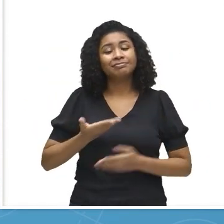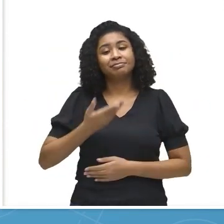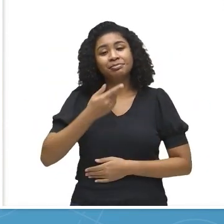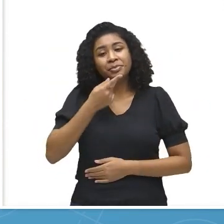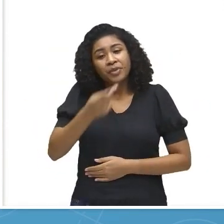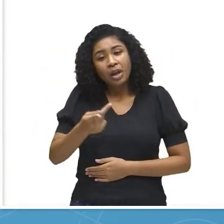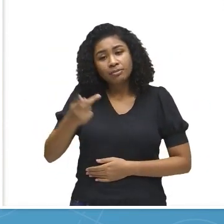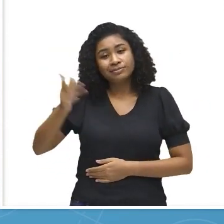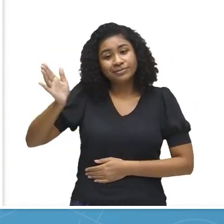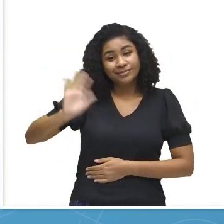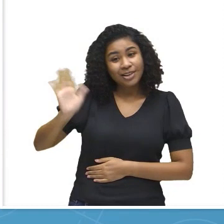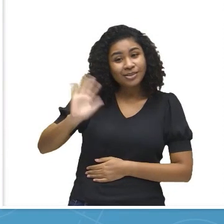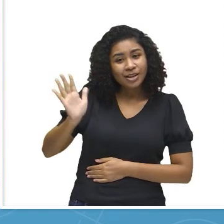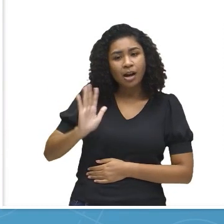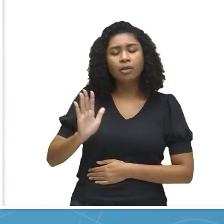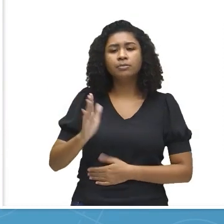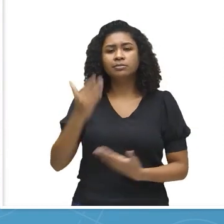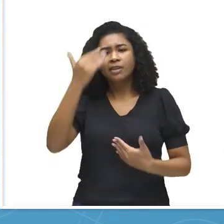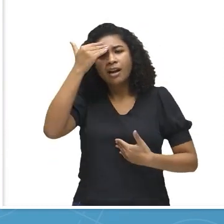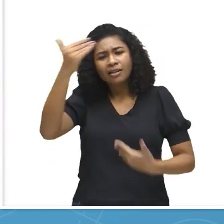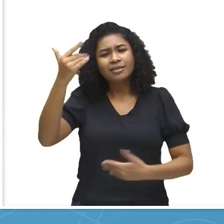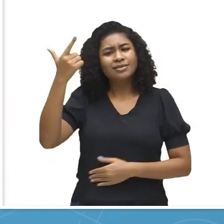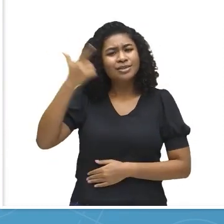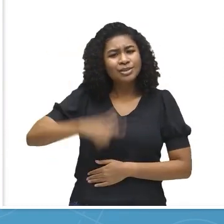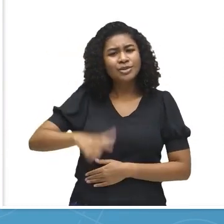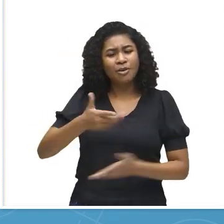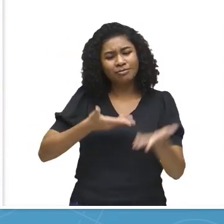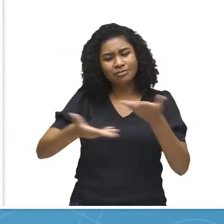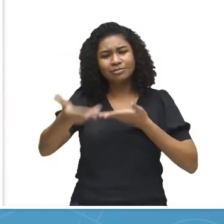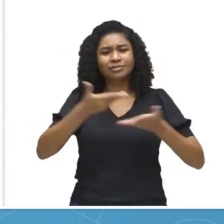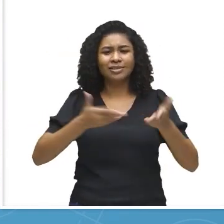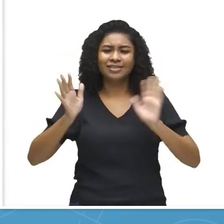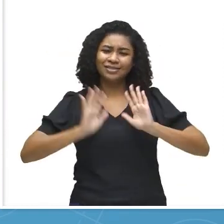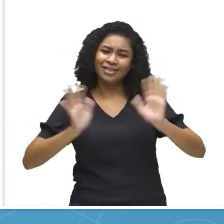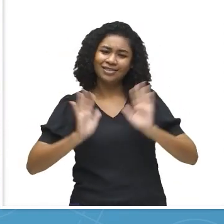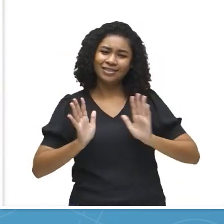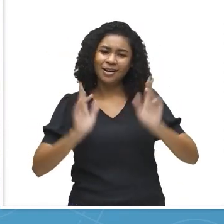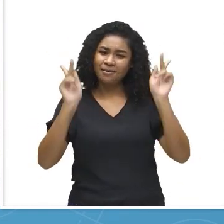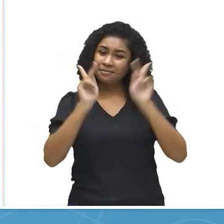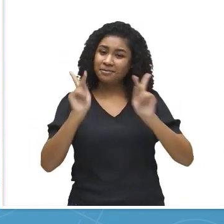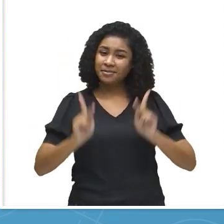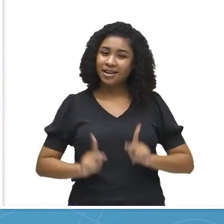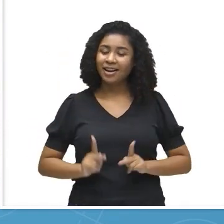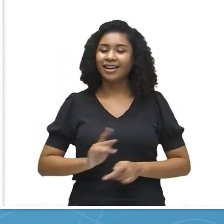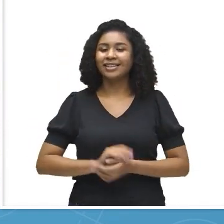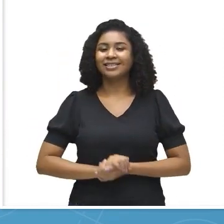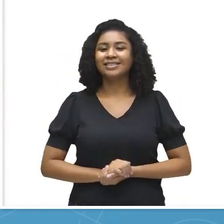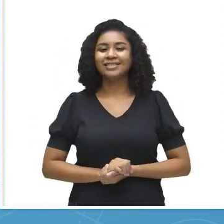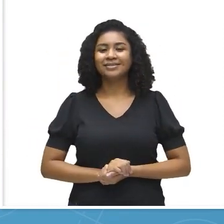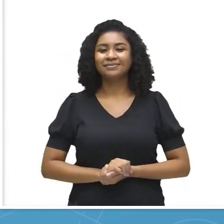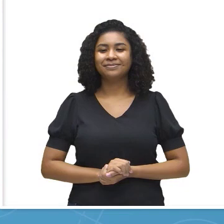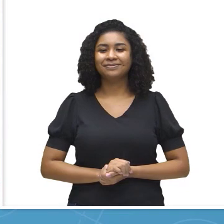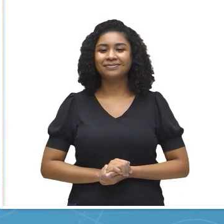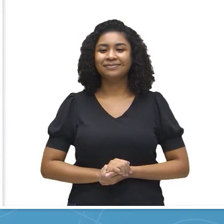a participação mais uma vez, até mais, fiquem na paz, e é isso, até a próxima.